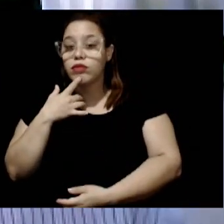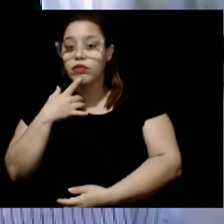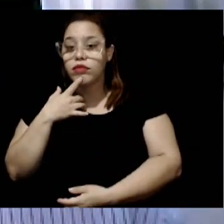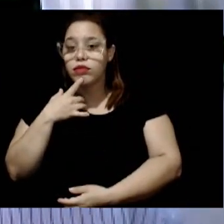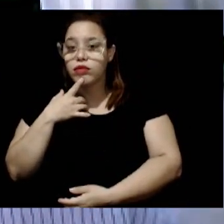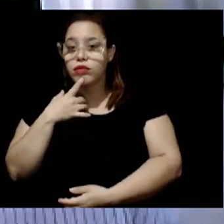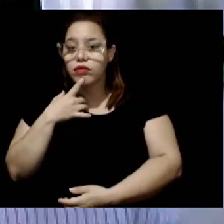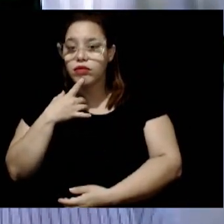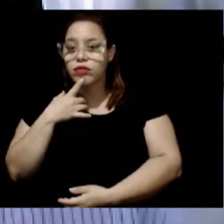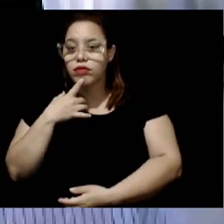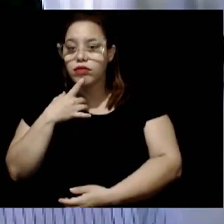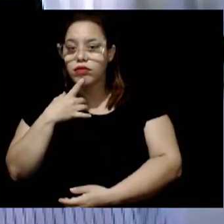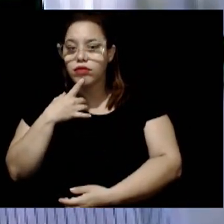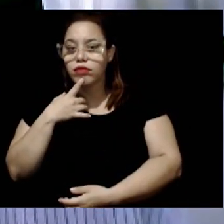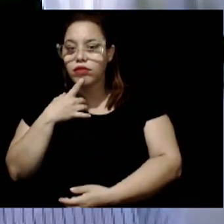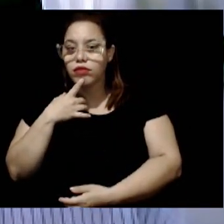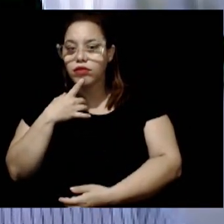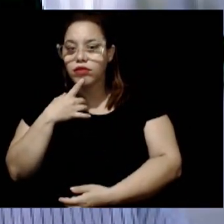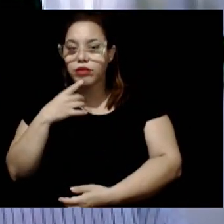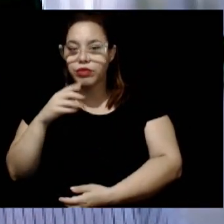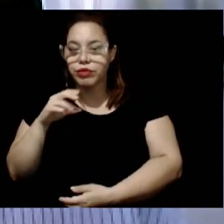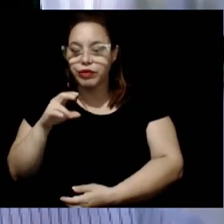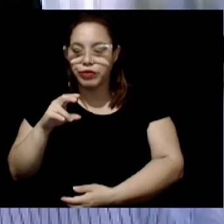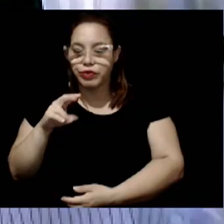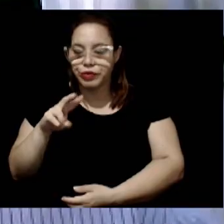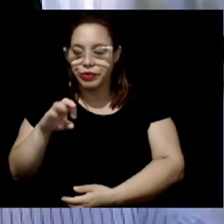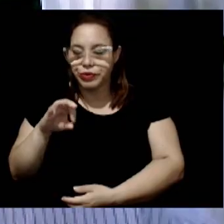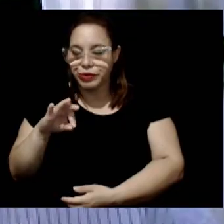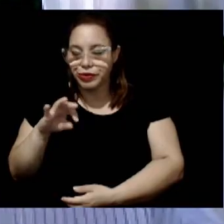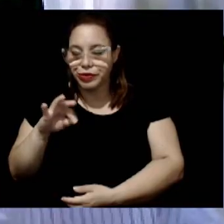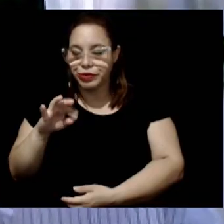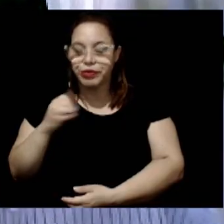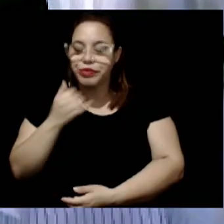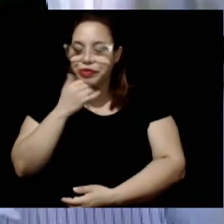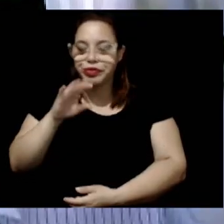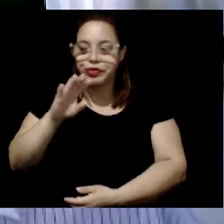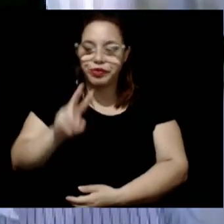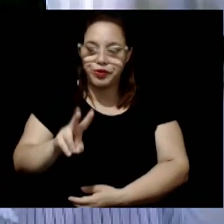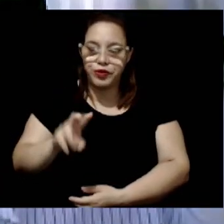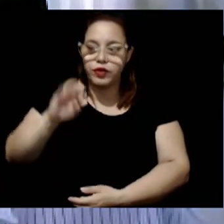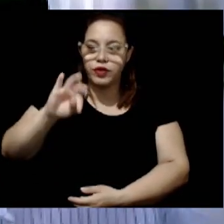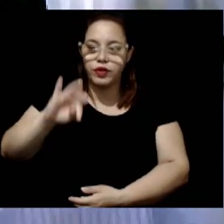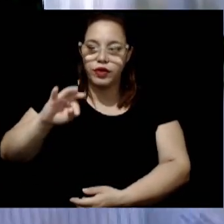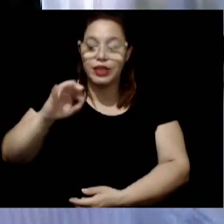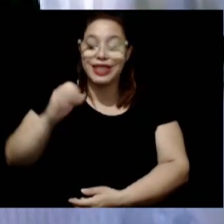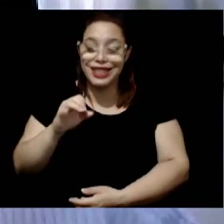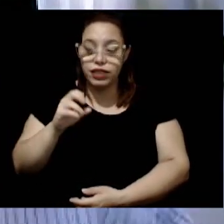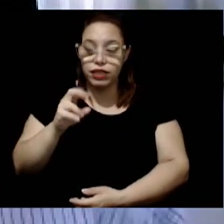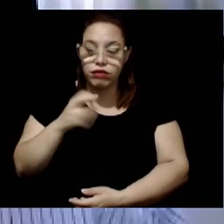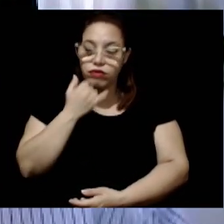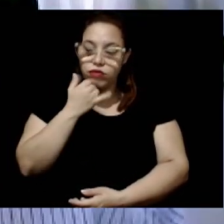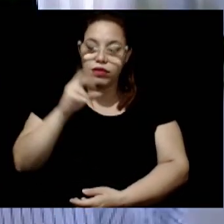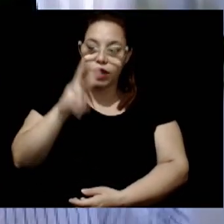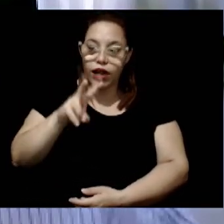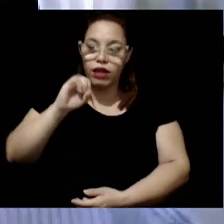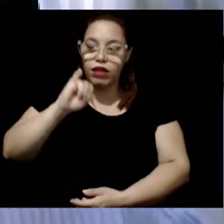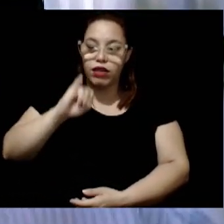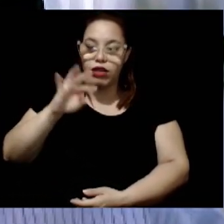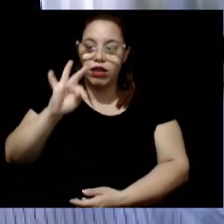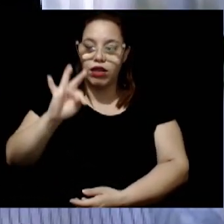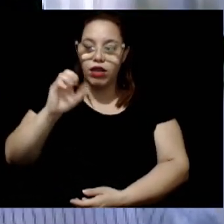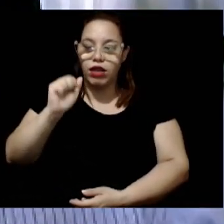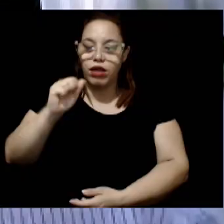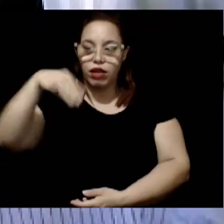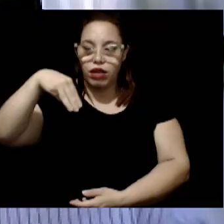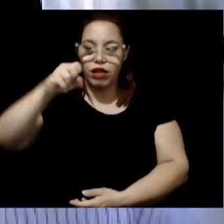a vitamina D é uma vitamina importante, entre outras coisas, para absorver o cálcio. O corticoide,